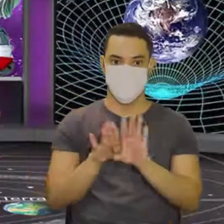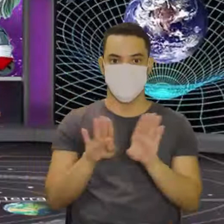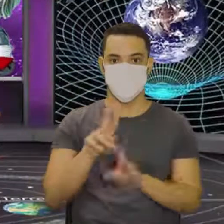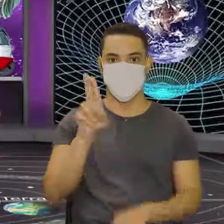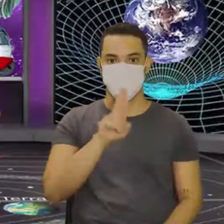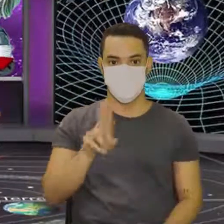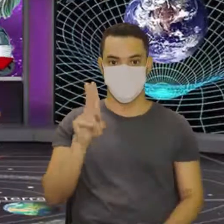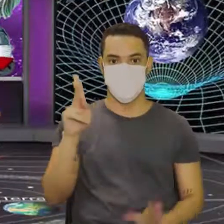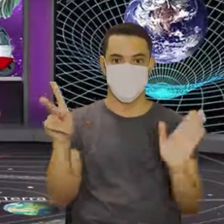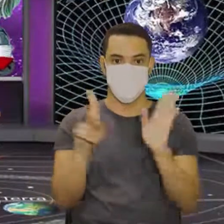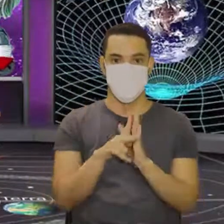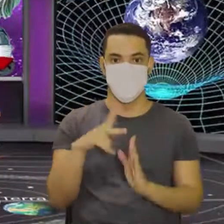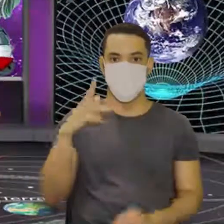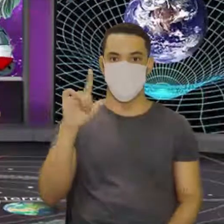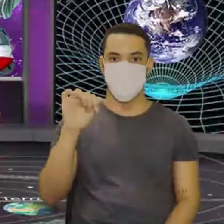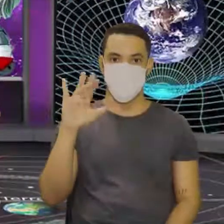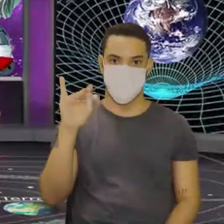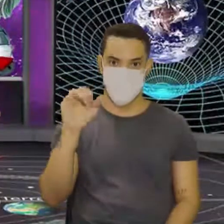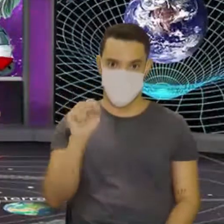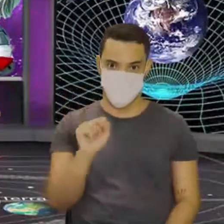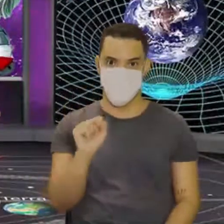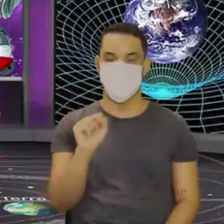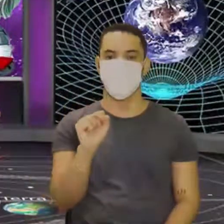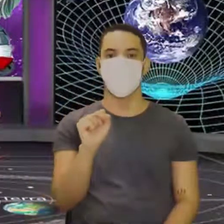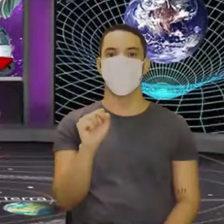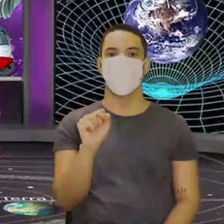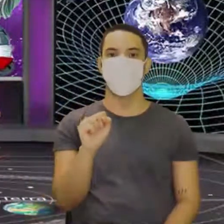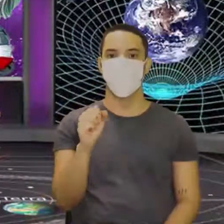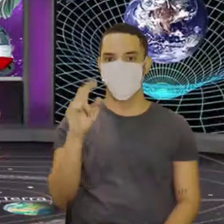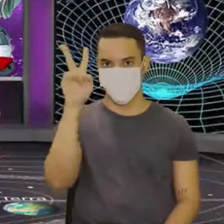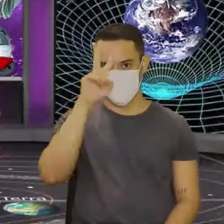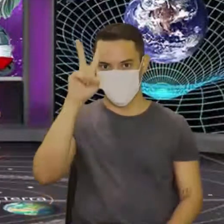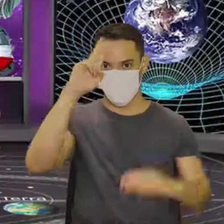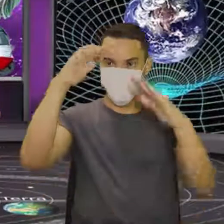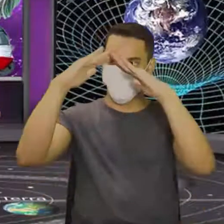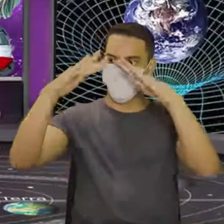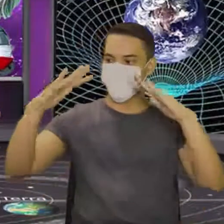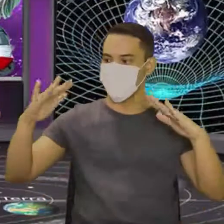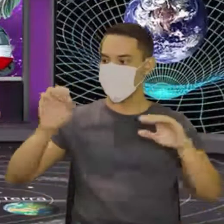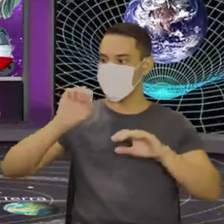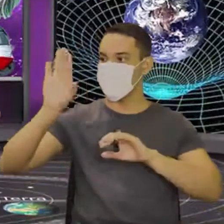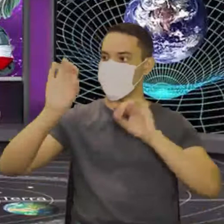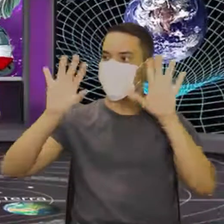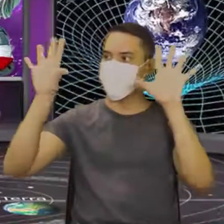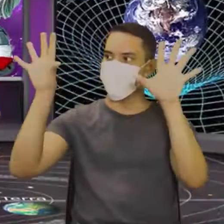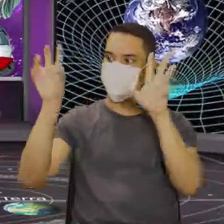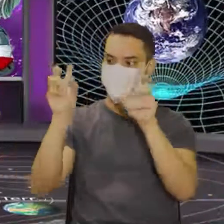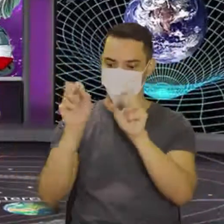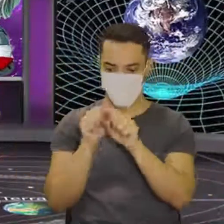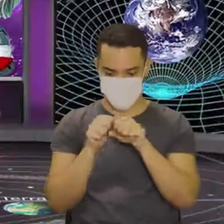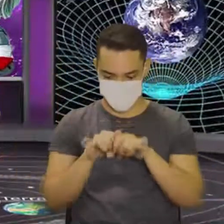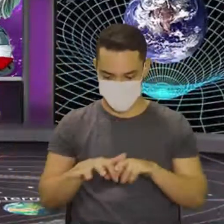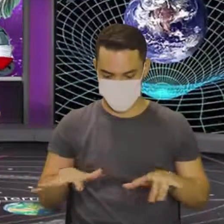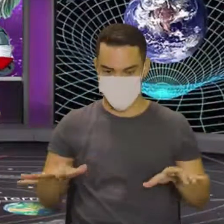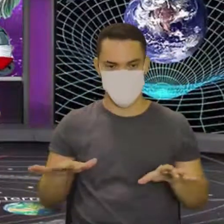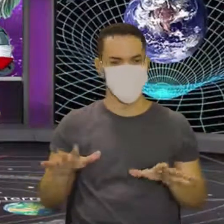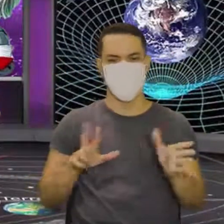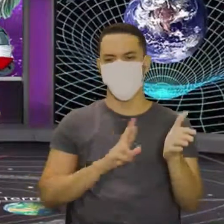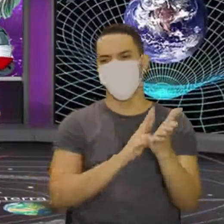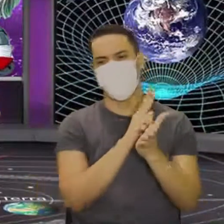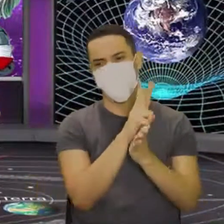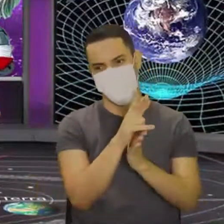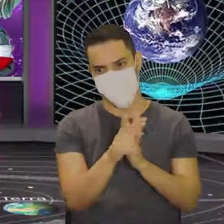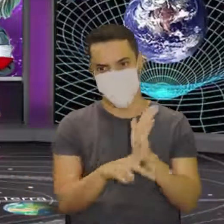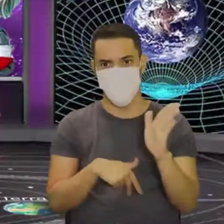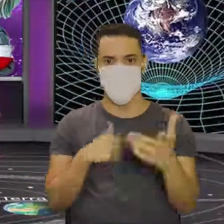as placas fotovoltaicas, né, pessoal, para poder converter energia luminosa em energia elétrica. Enfim, nós